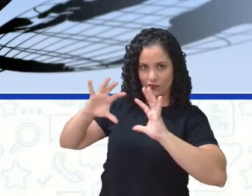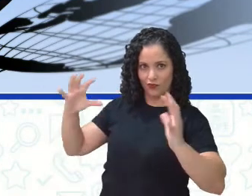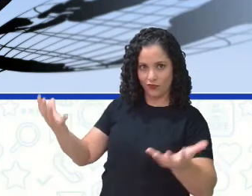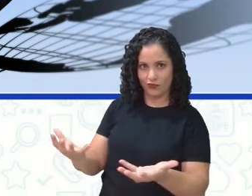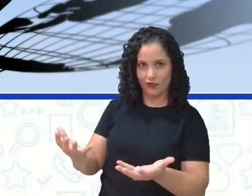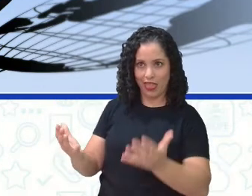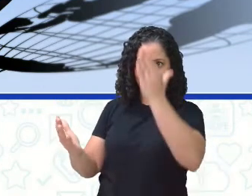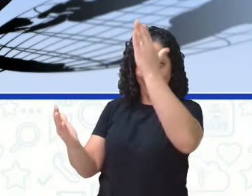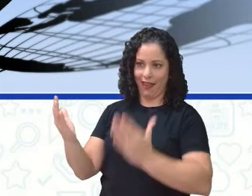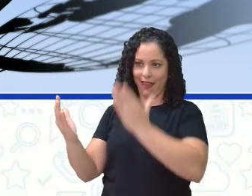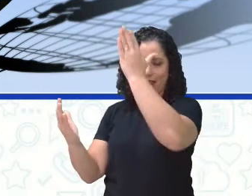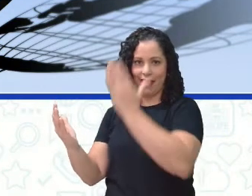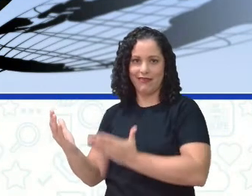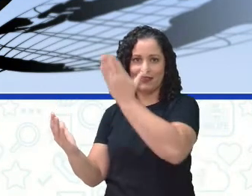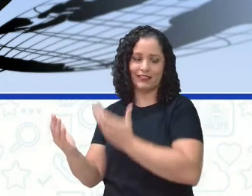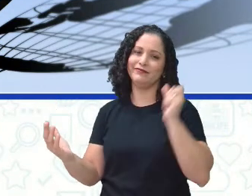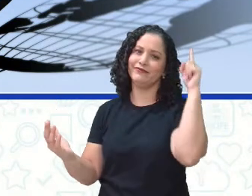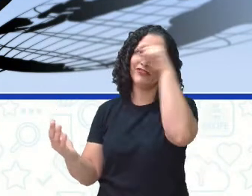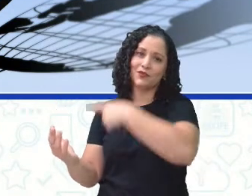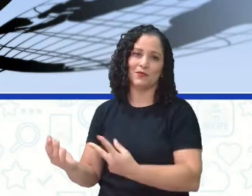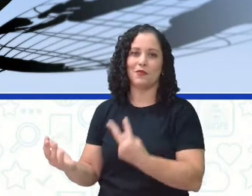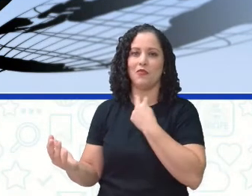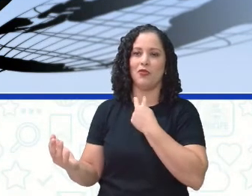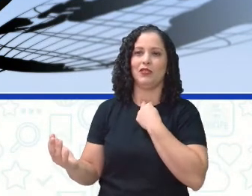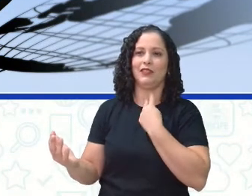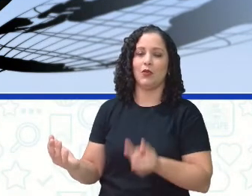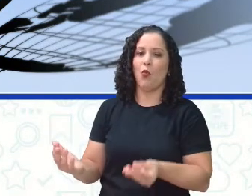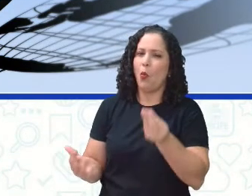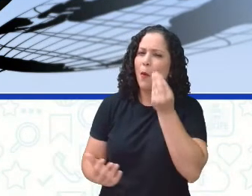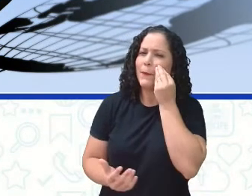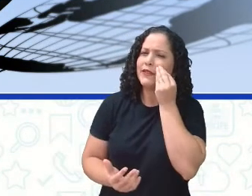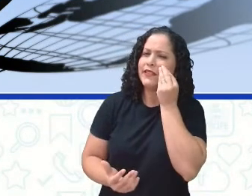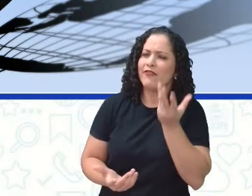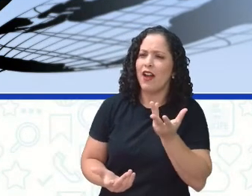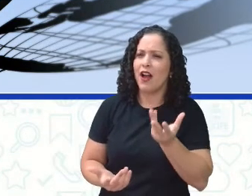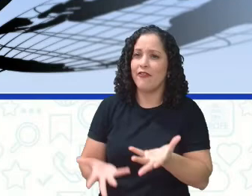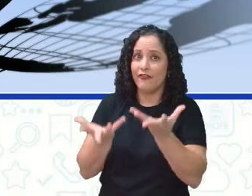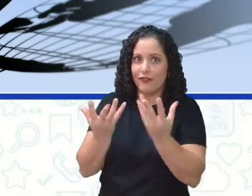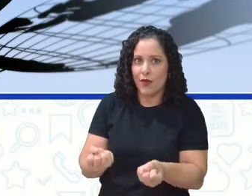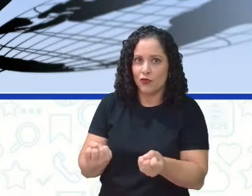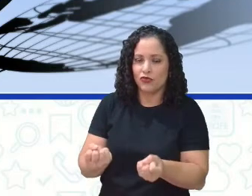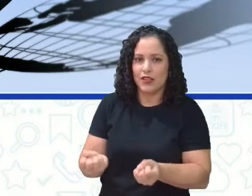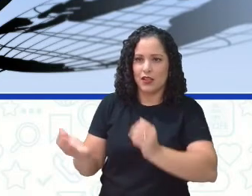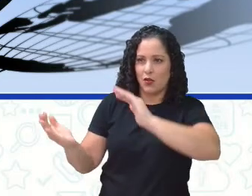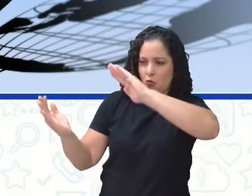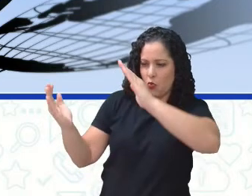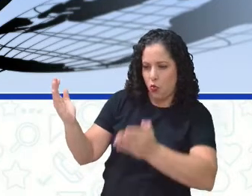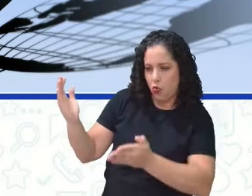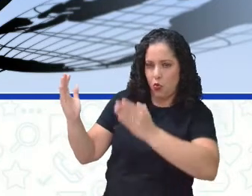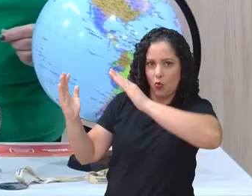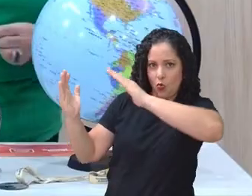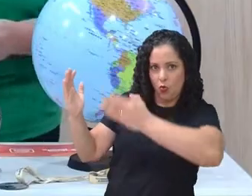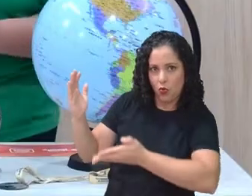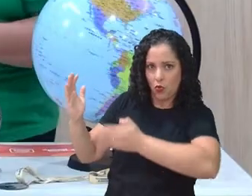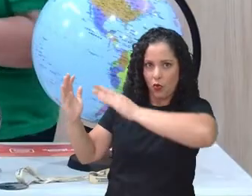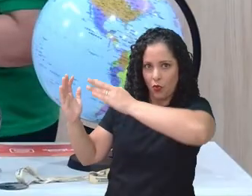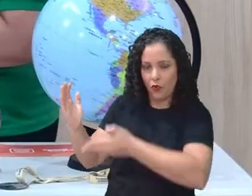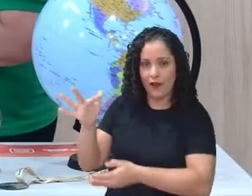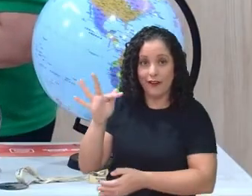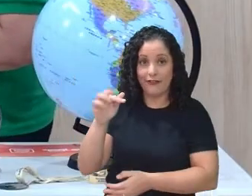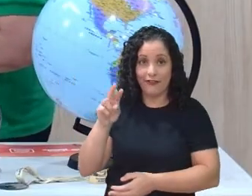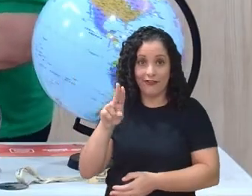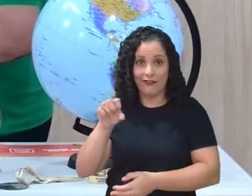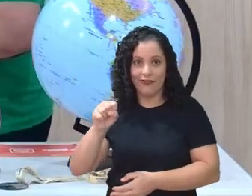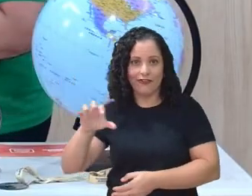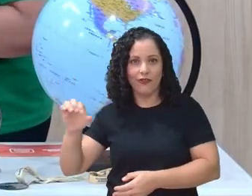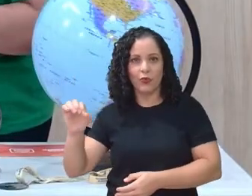linha reta. Então, foi observando o fuso que o homem disse, não, vamos fazer em forma de fuso. Por isso o nome fuso, porque